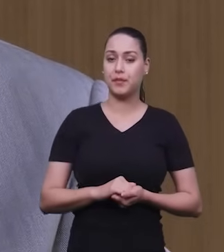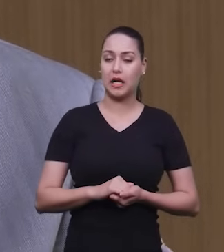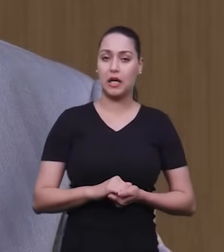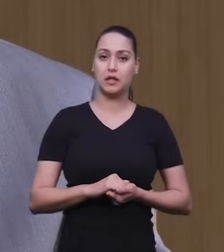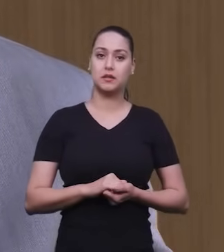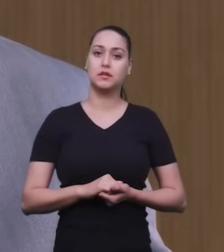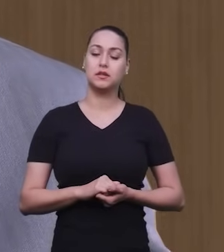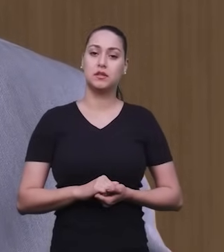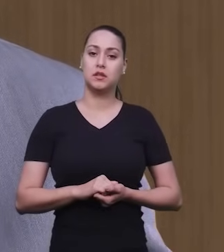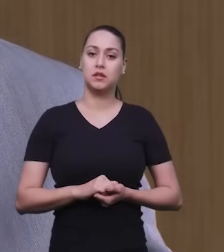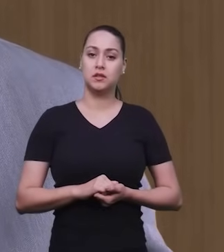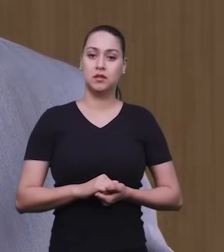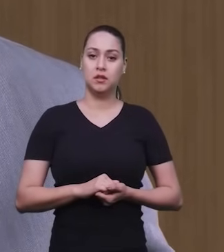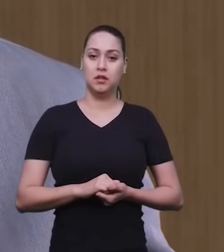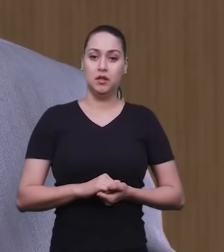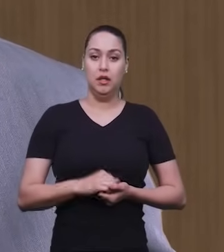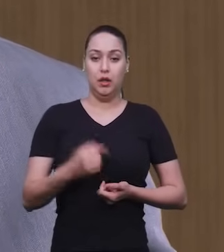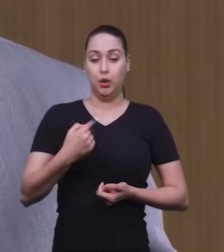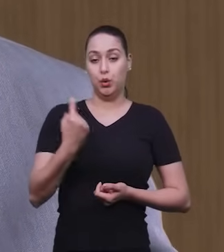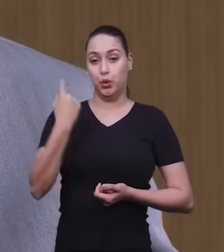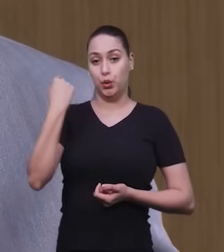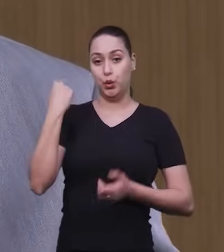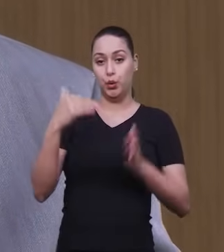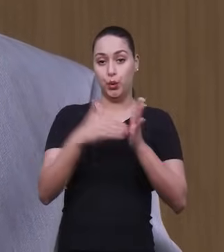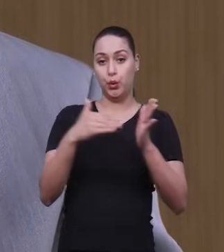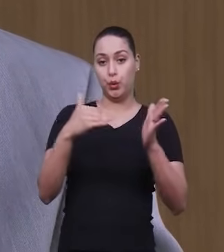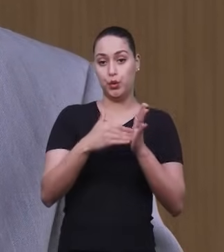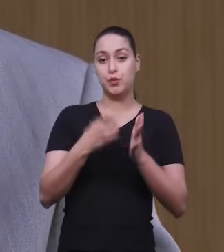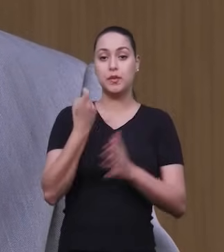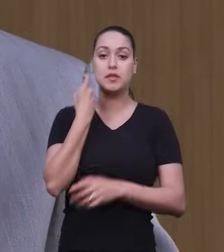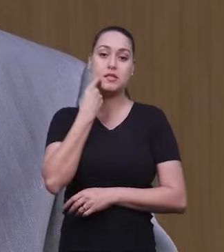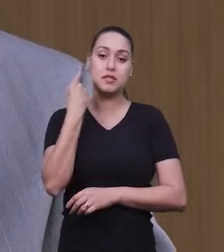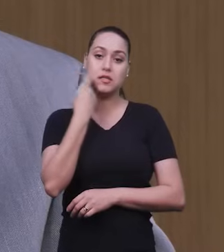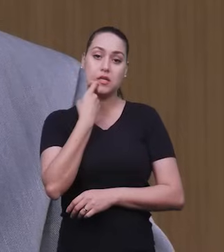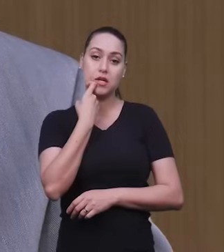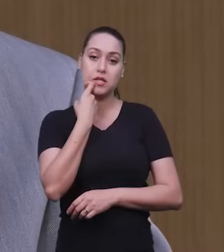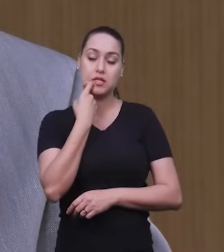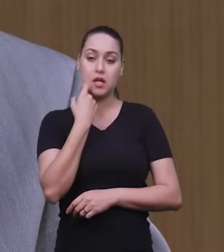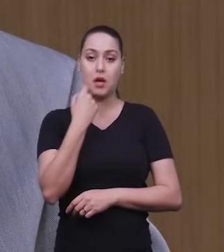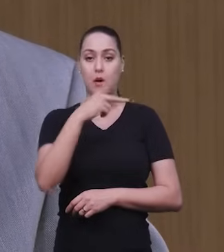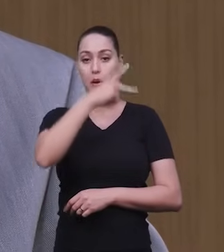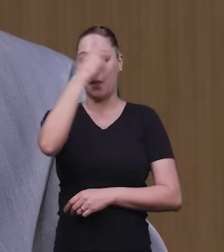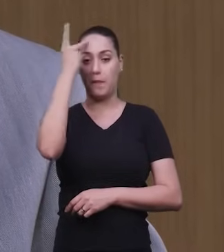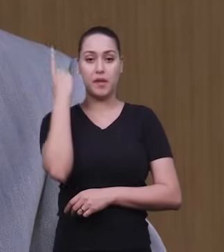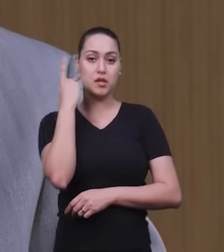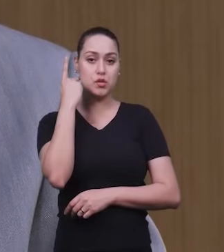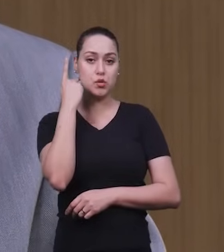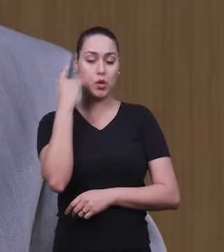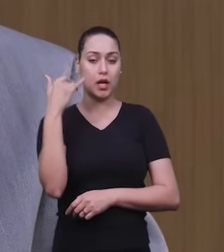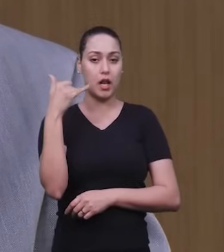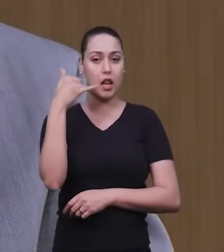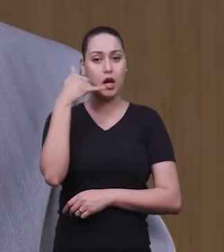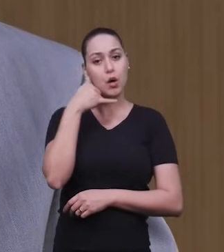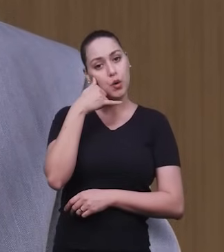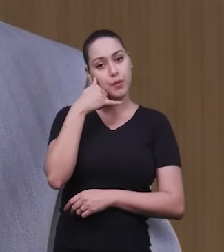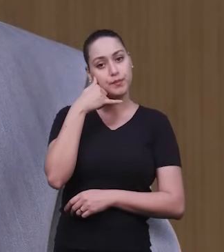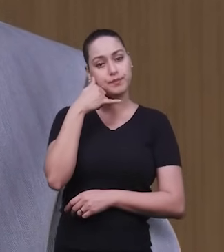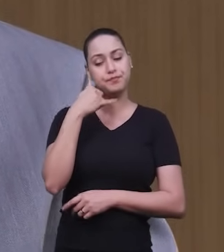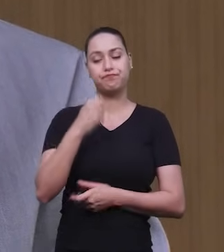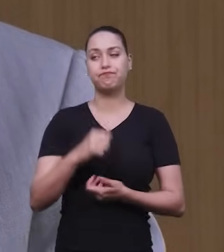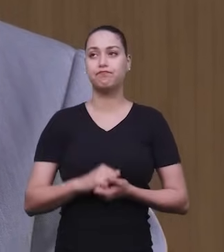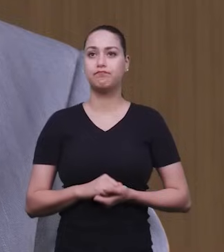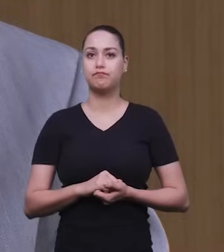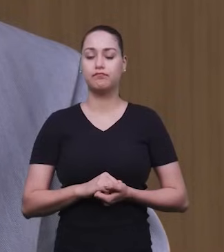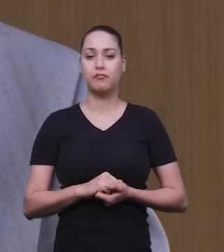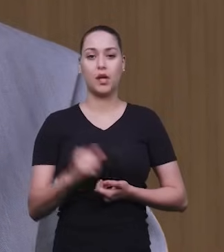último plantão meu, que é sempre sexta-feira, uma pessoa ligou e falou,